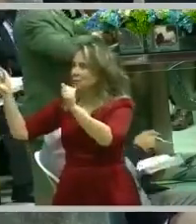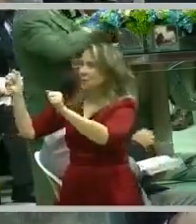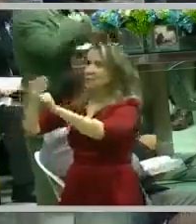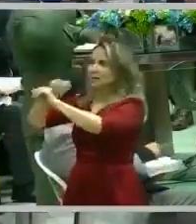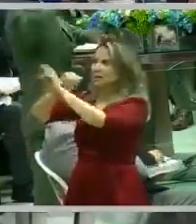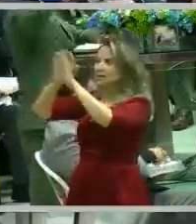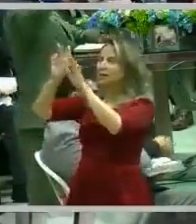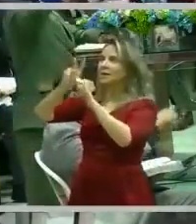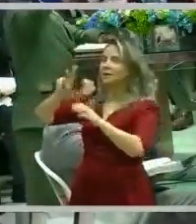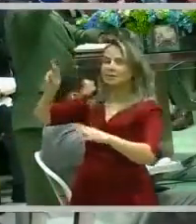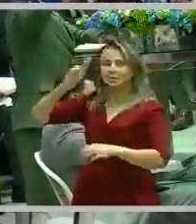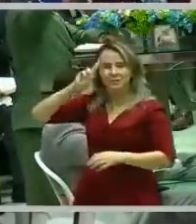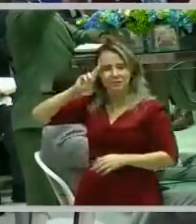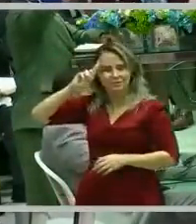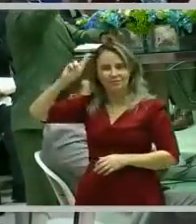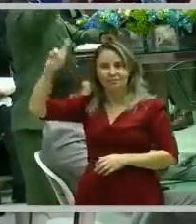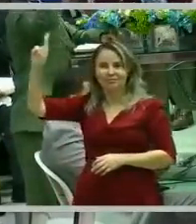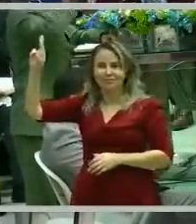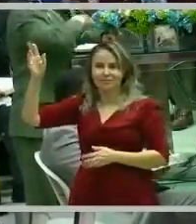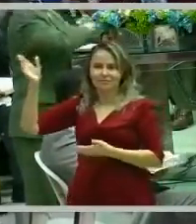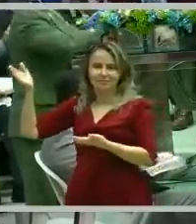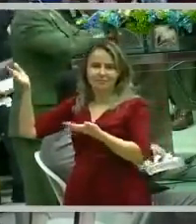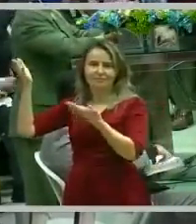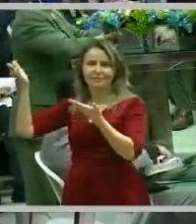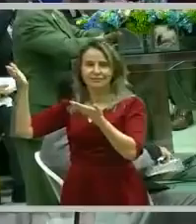Cristo nesta noite.